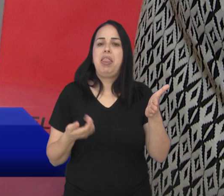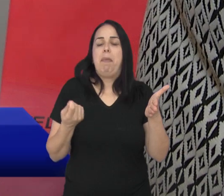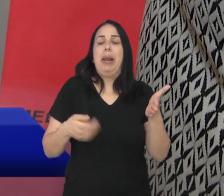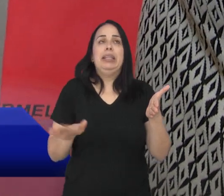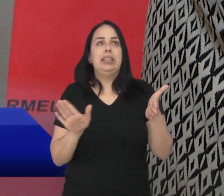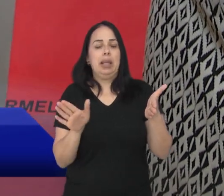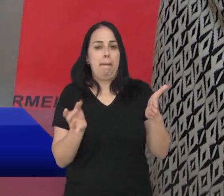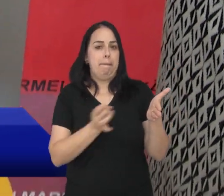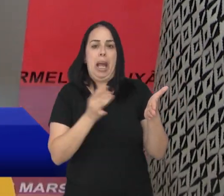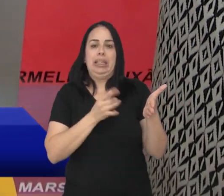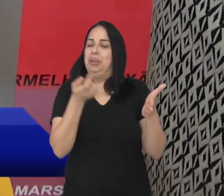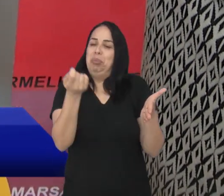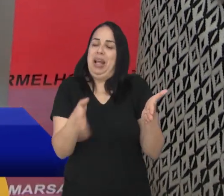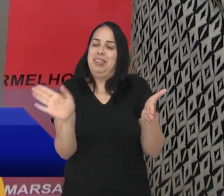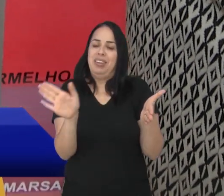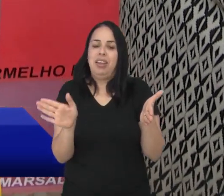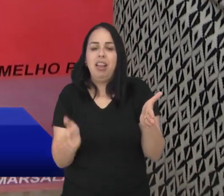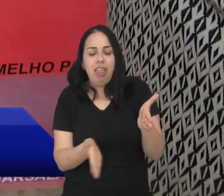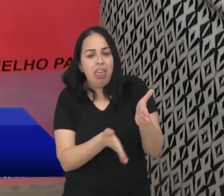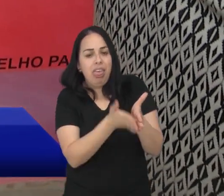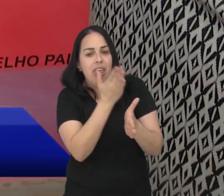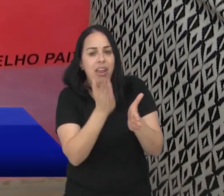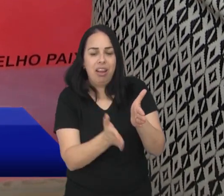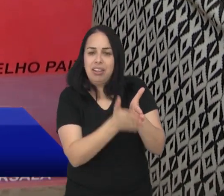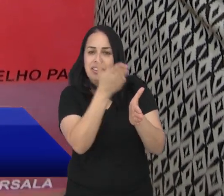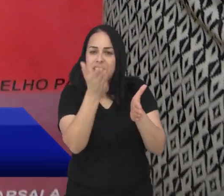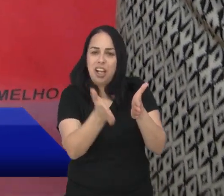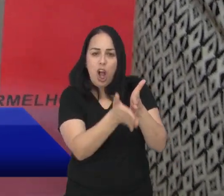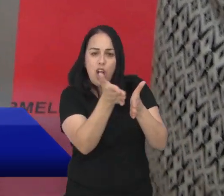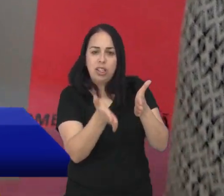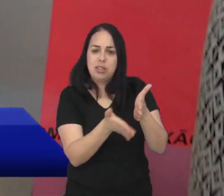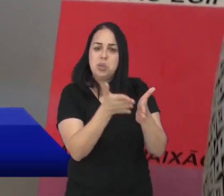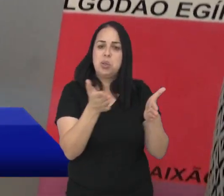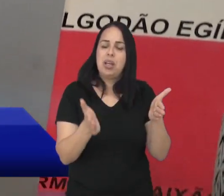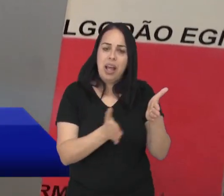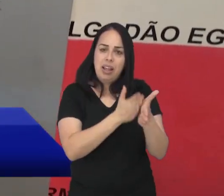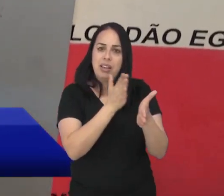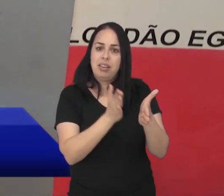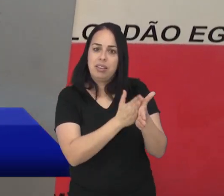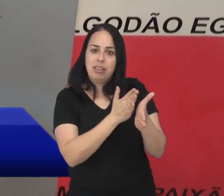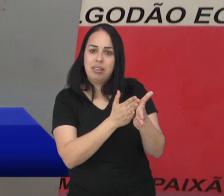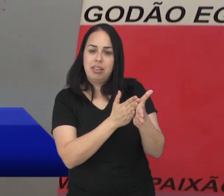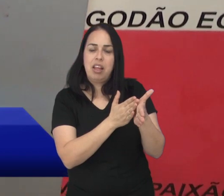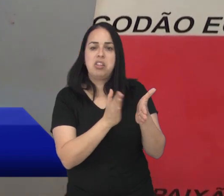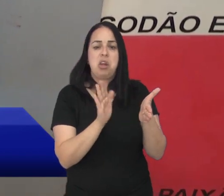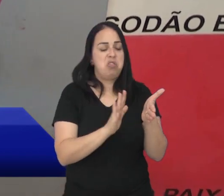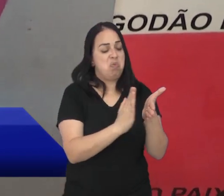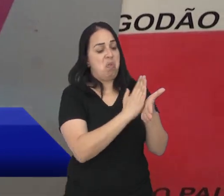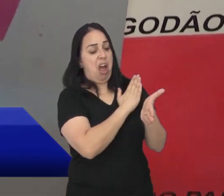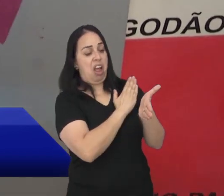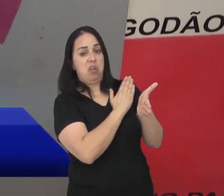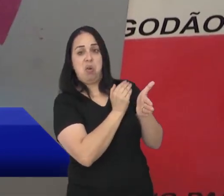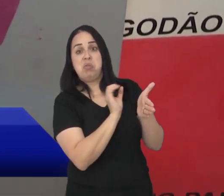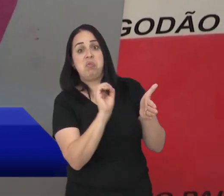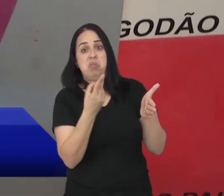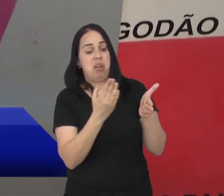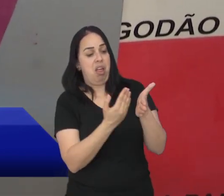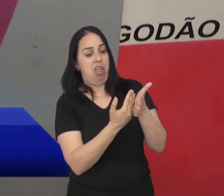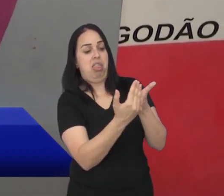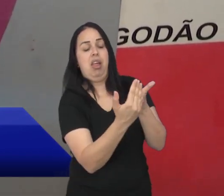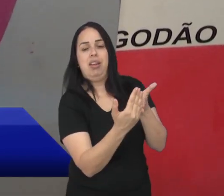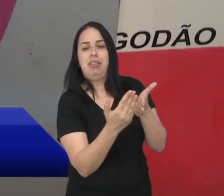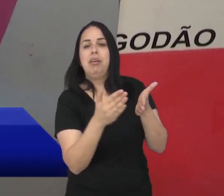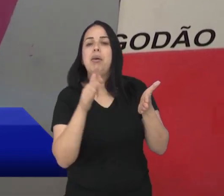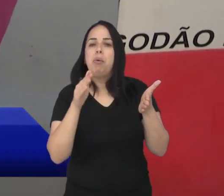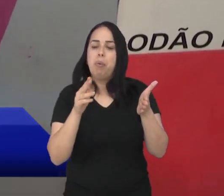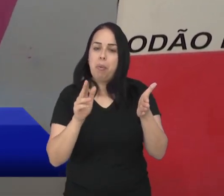E daí você não precisa ter medo. É só ir fazendo a aplicação. Não tem importância de ser só de um lado ou só de outro,